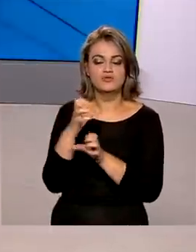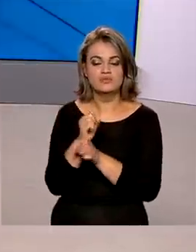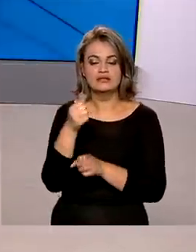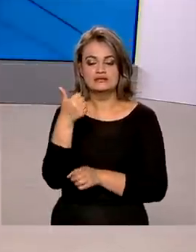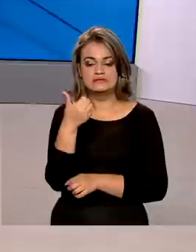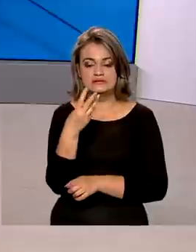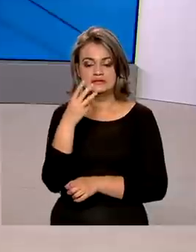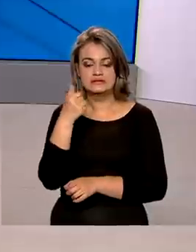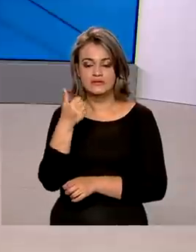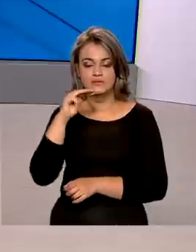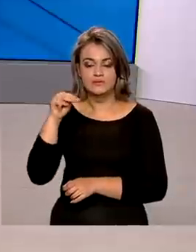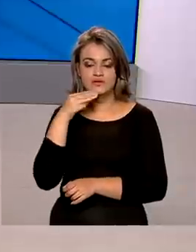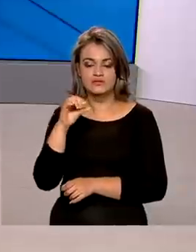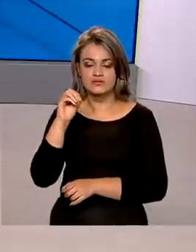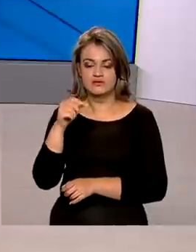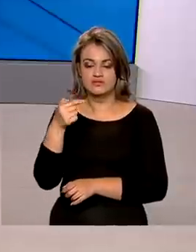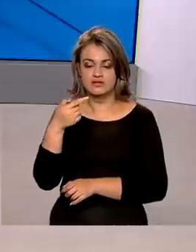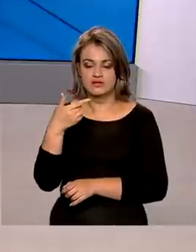de